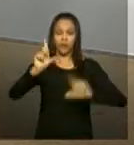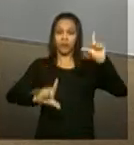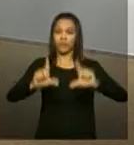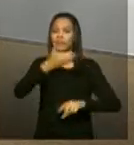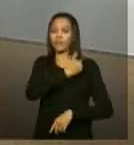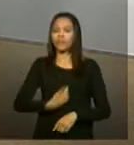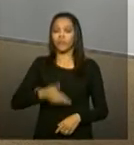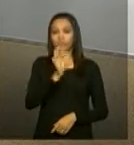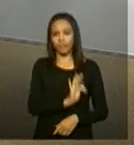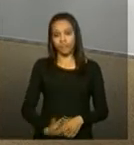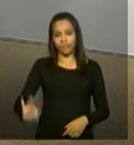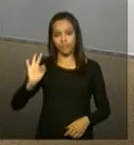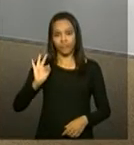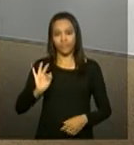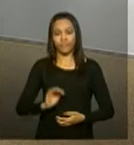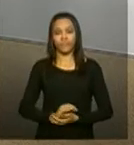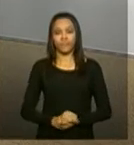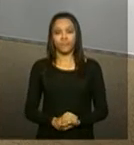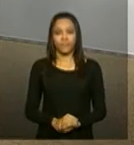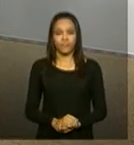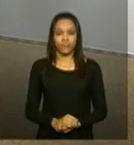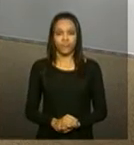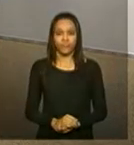nbr a tv do governo federal